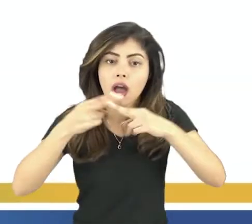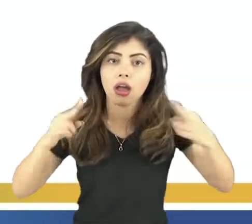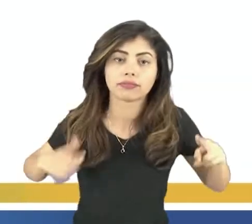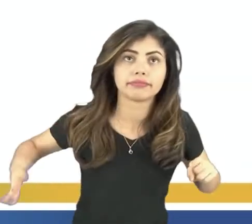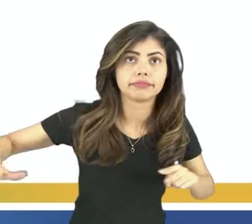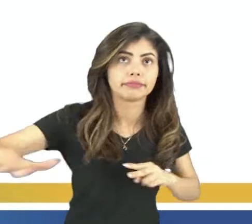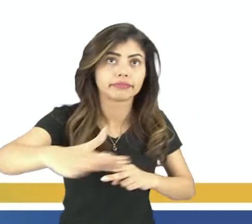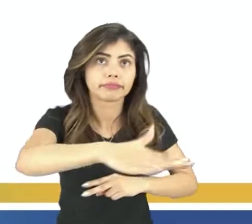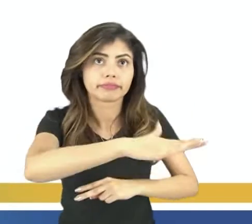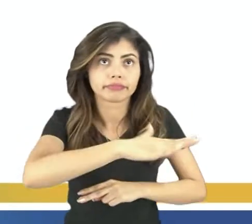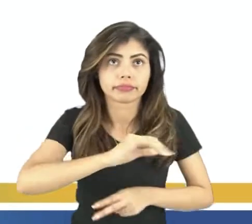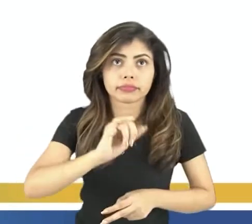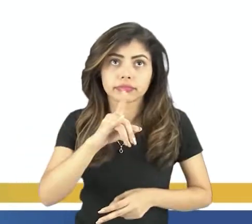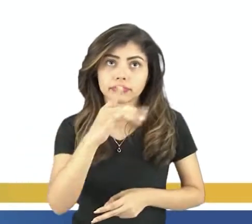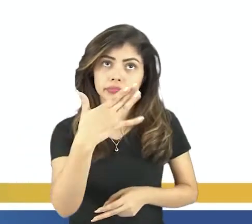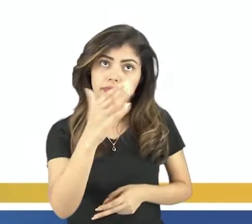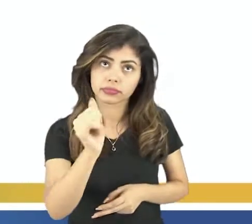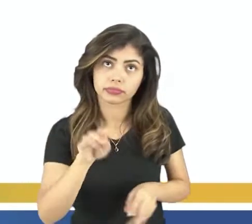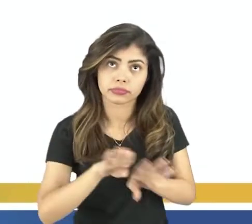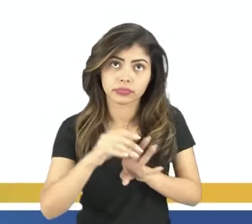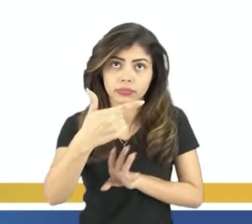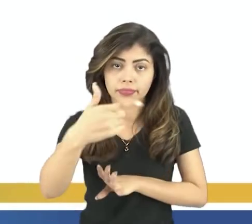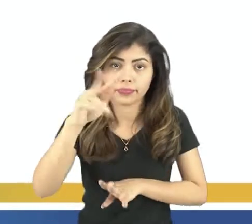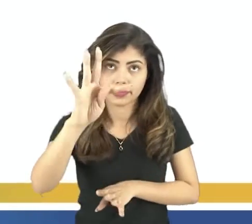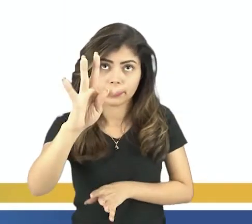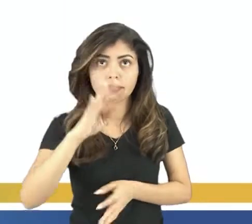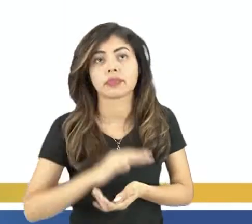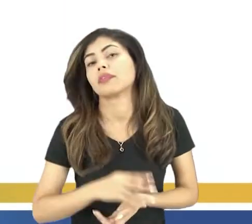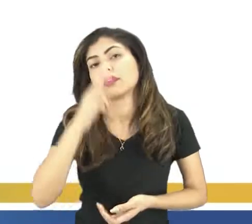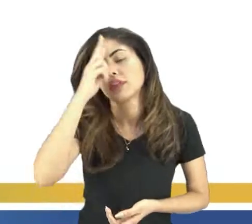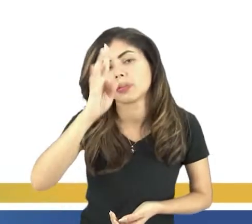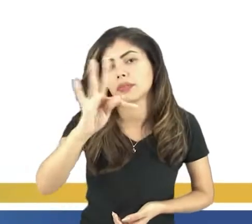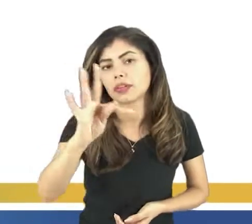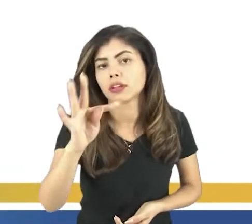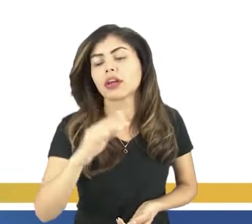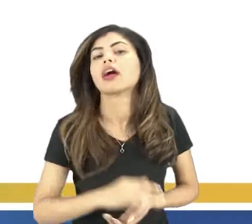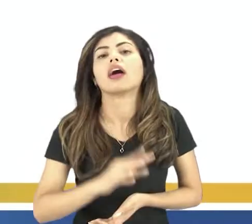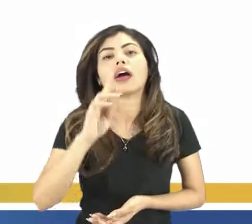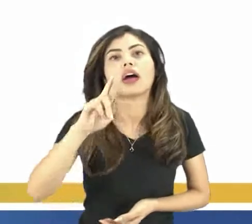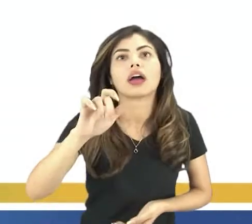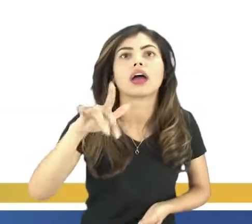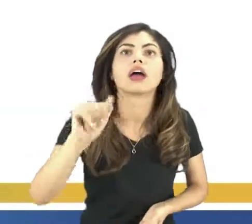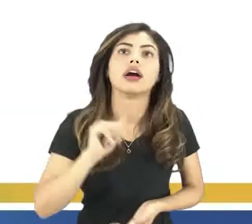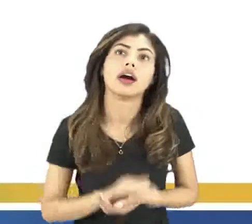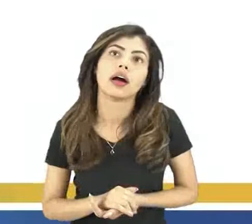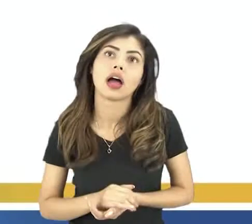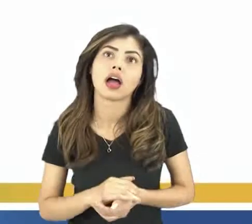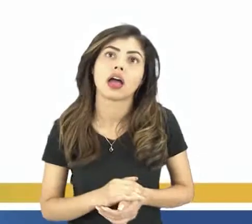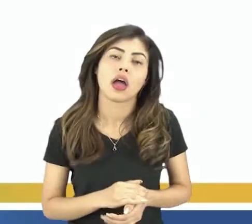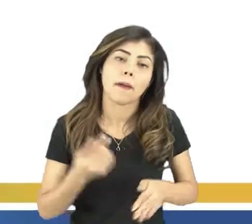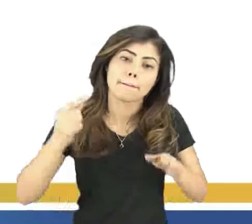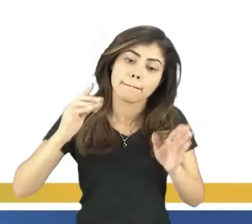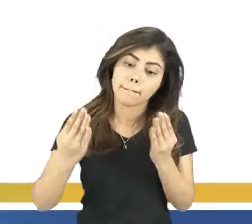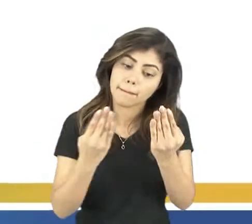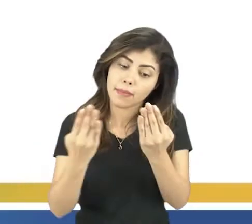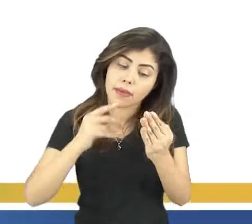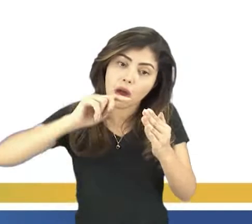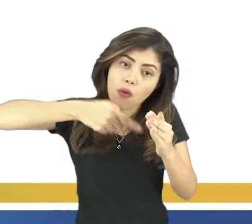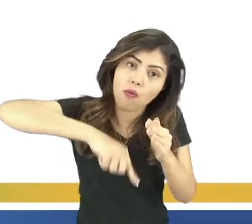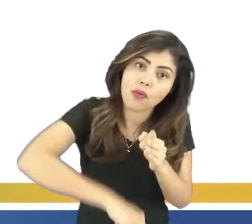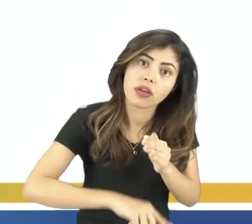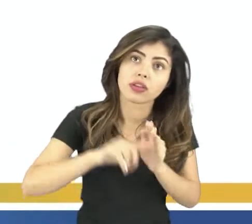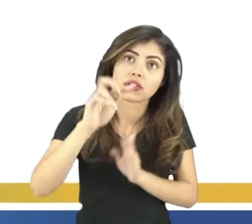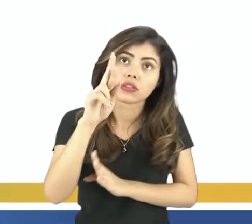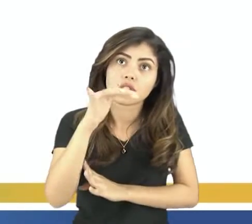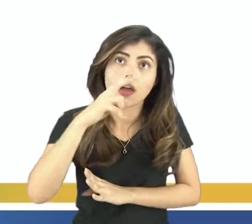um campo de indução magnética de 2T, lembra que esse T a gente lê Tesla? Paralelo ao eixo do tubo, a